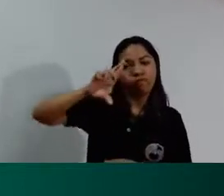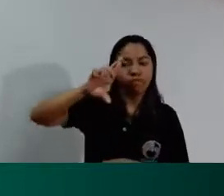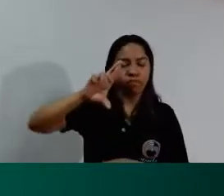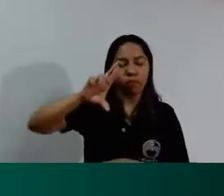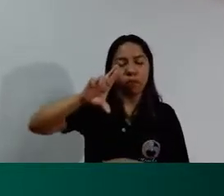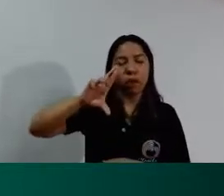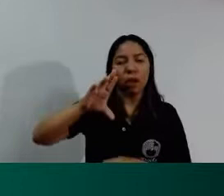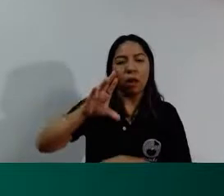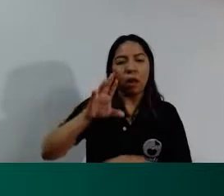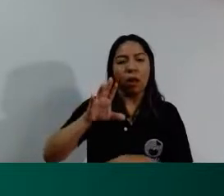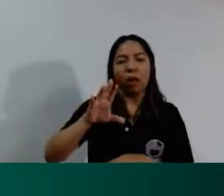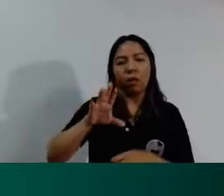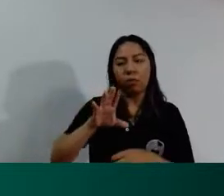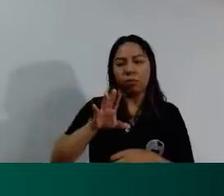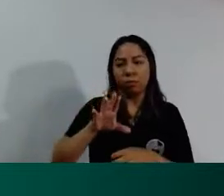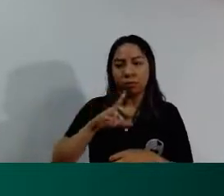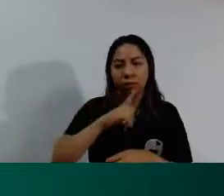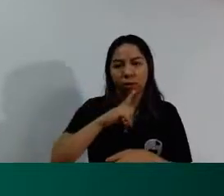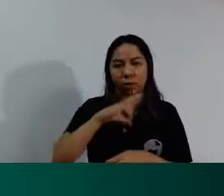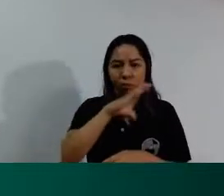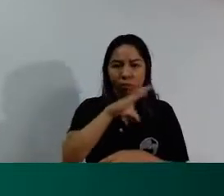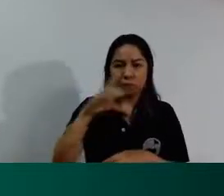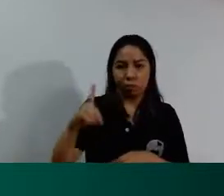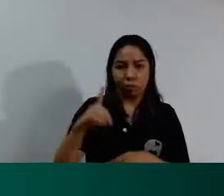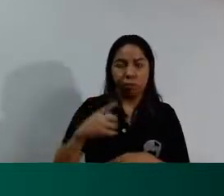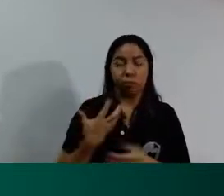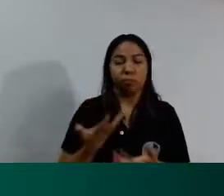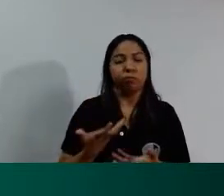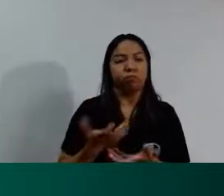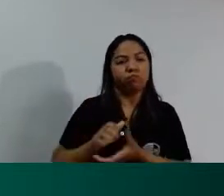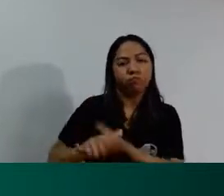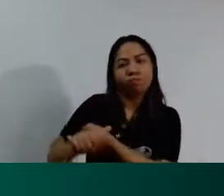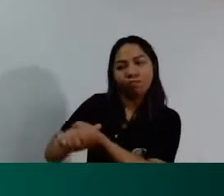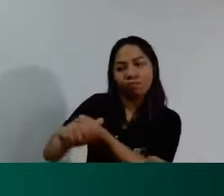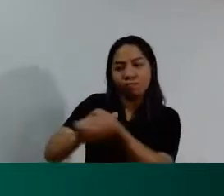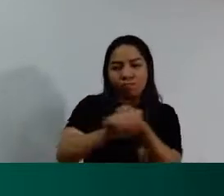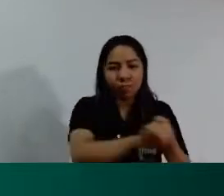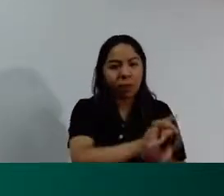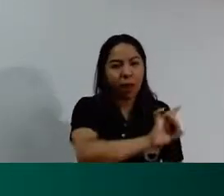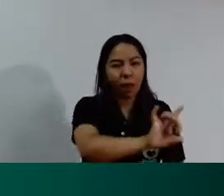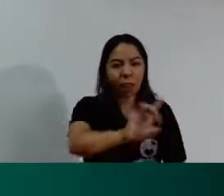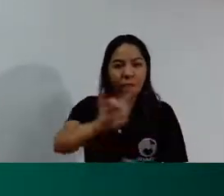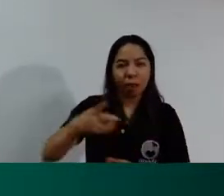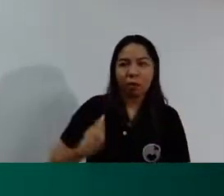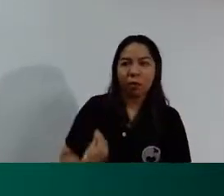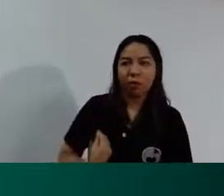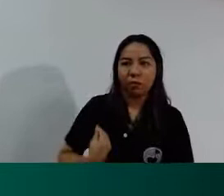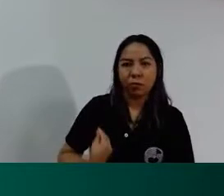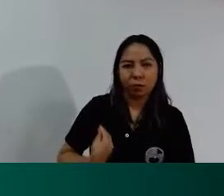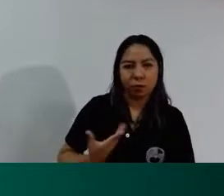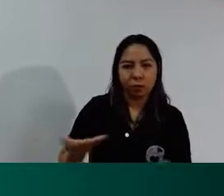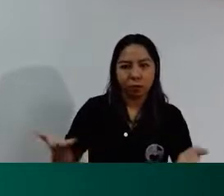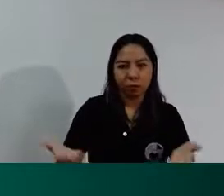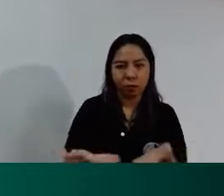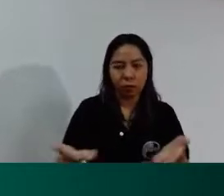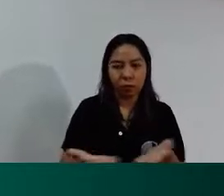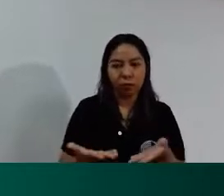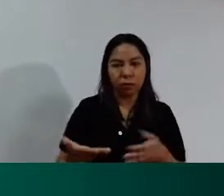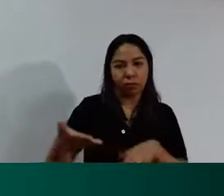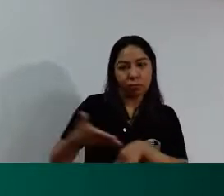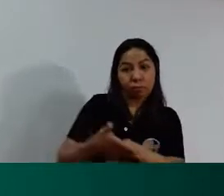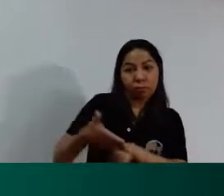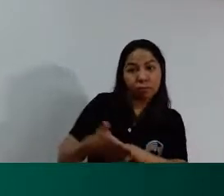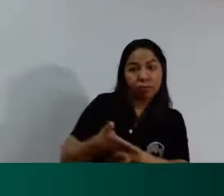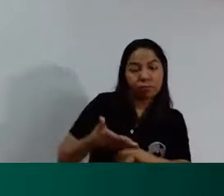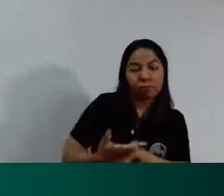como a satisfação imensa que eu gostaria de cumprimentar a cada uma cada um que veio até este